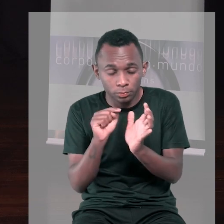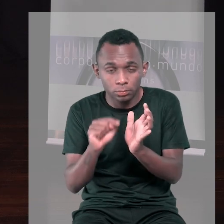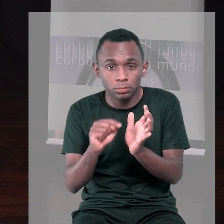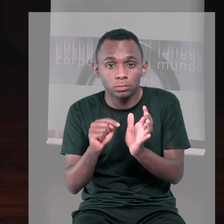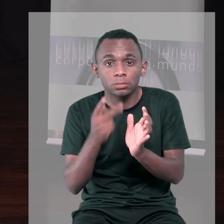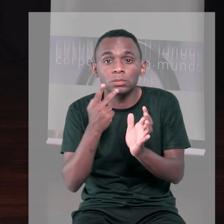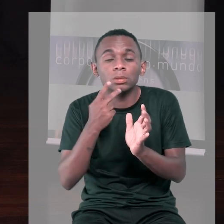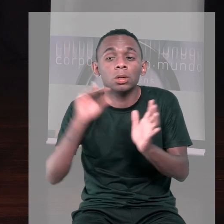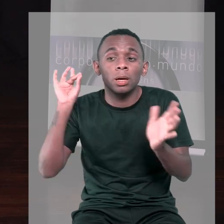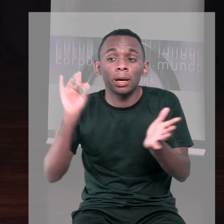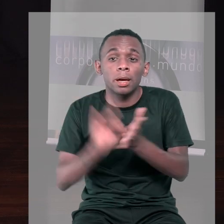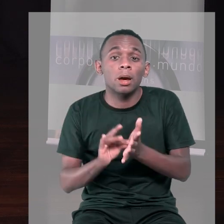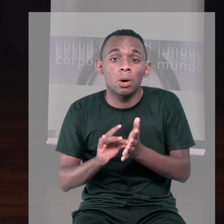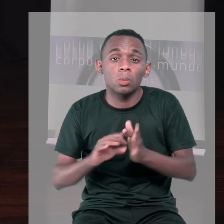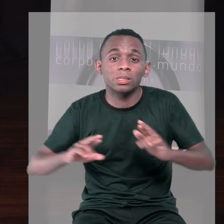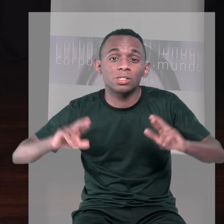se todos estão dizendo que não é.